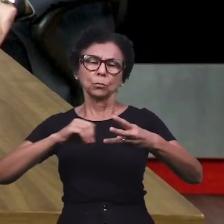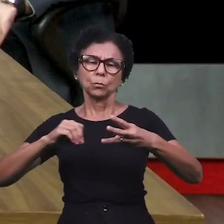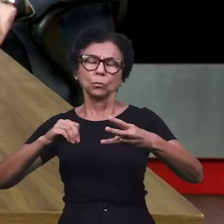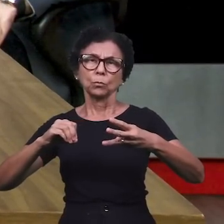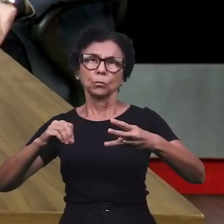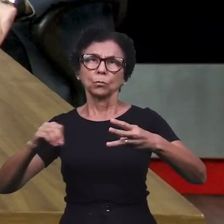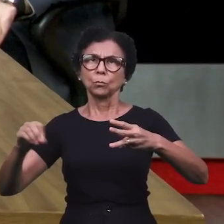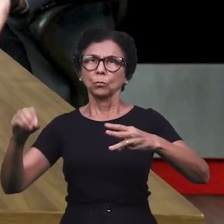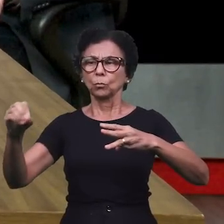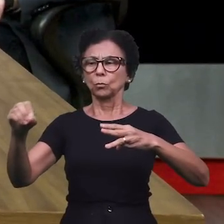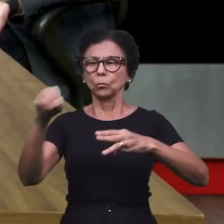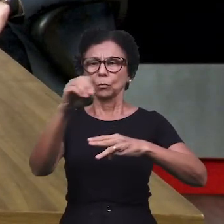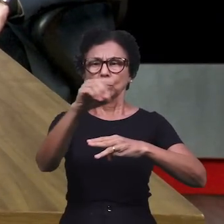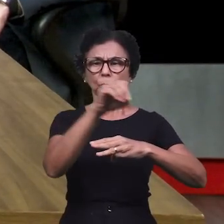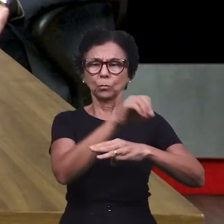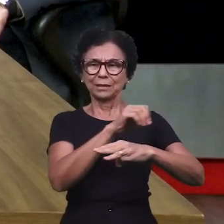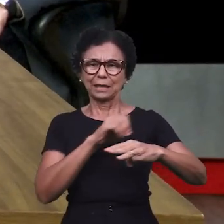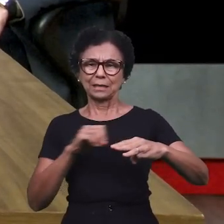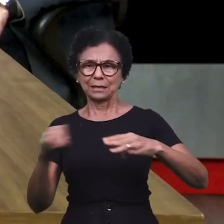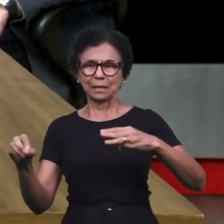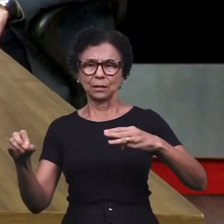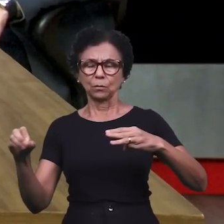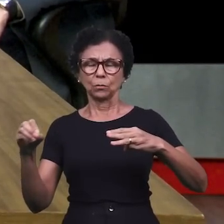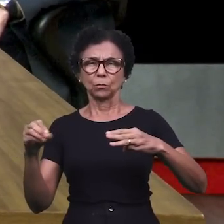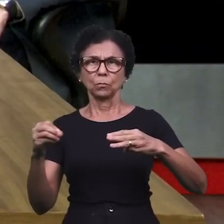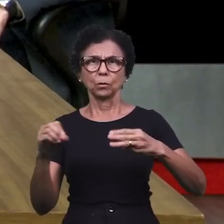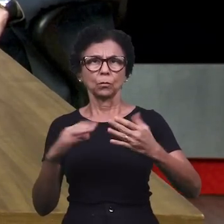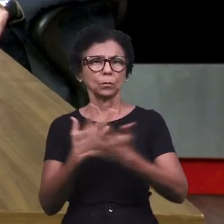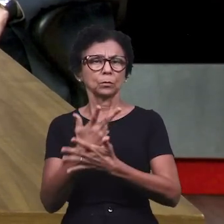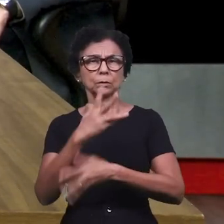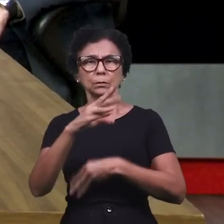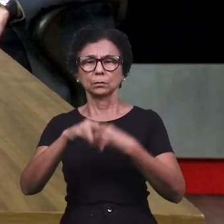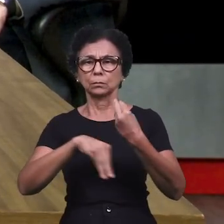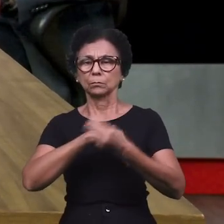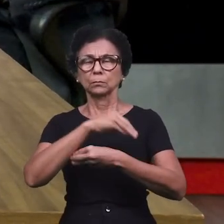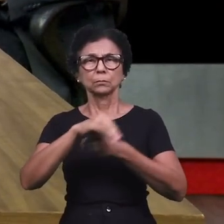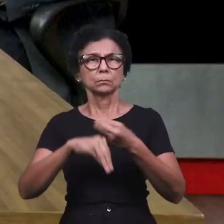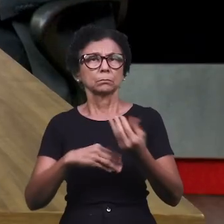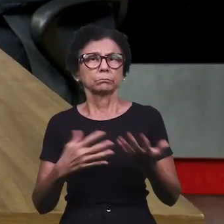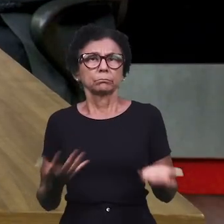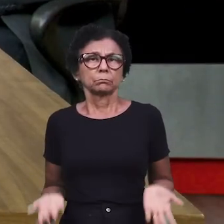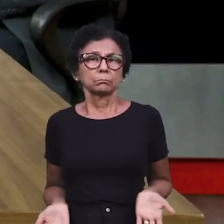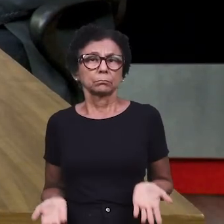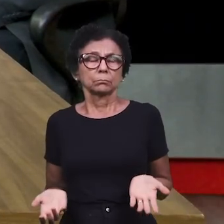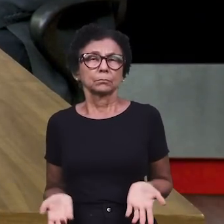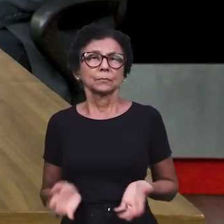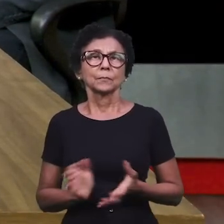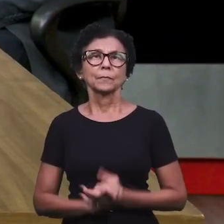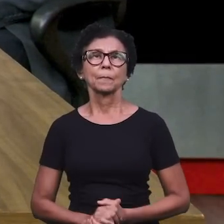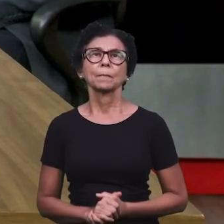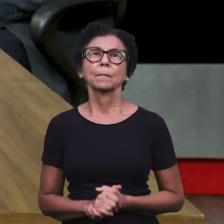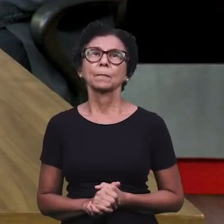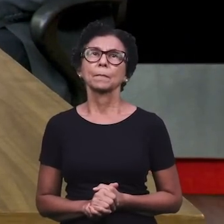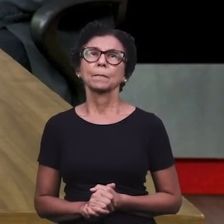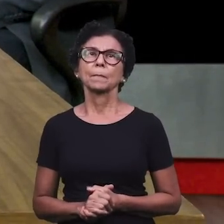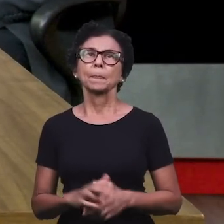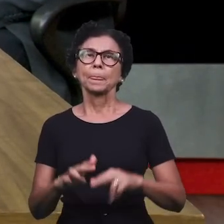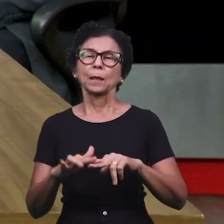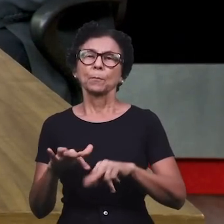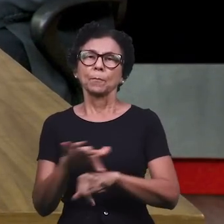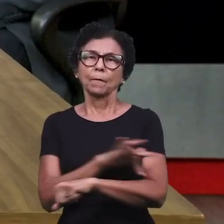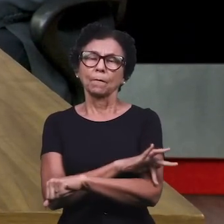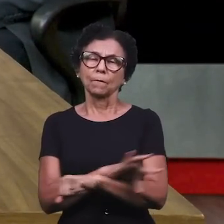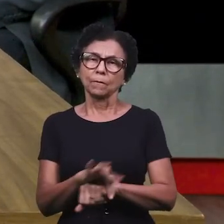isso acontece, essa desordem nesse sistema. Então, nós vemos que nada pela